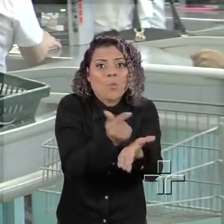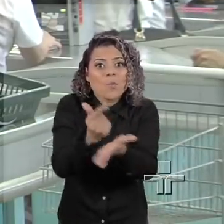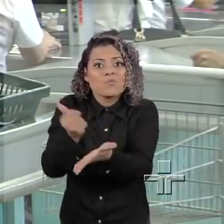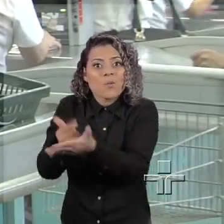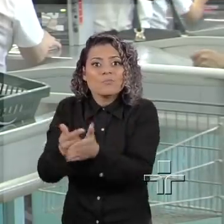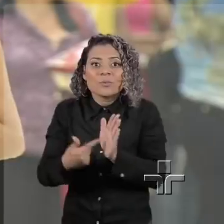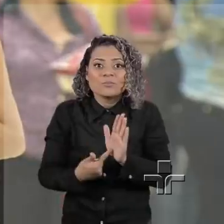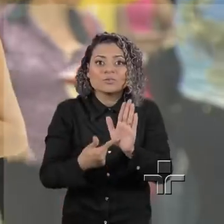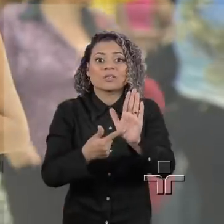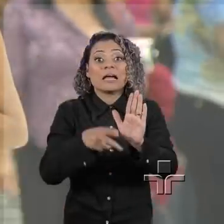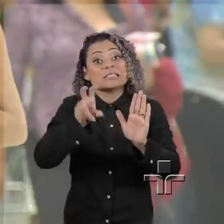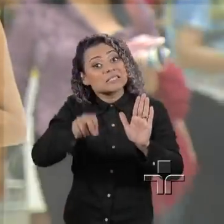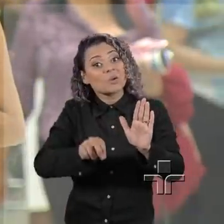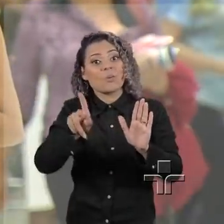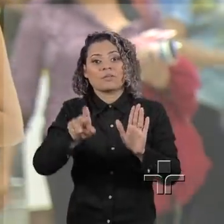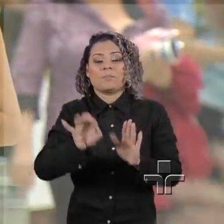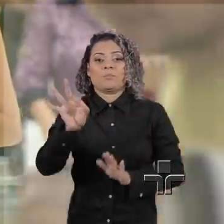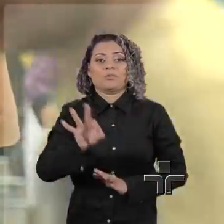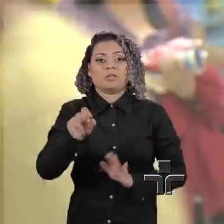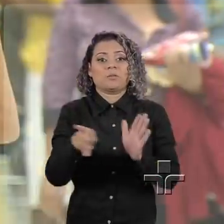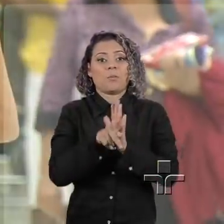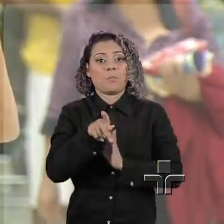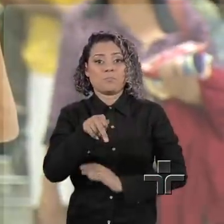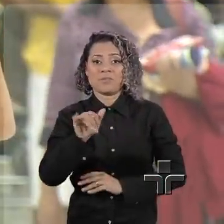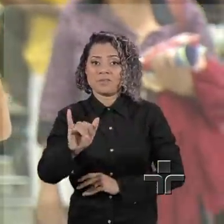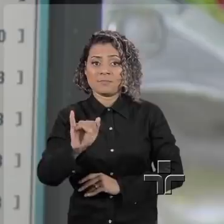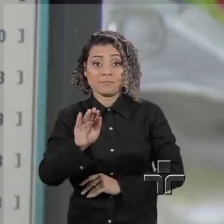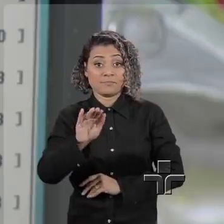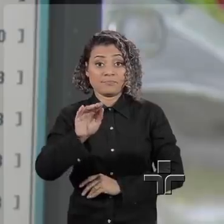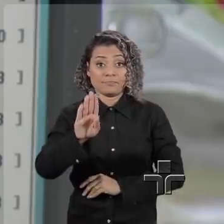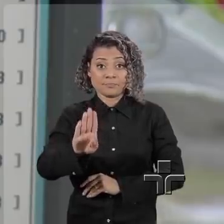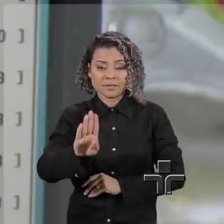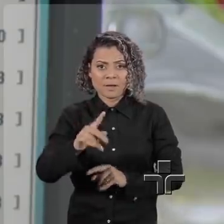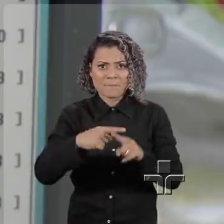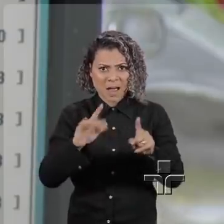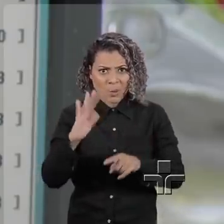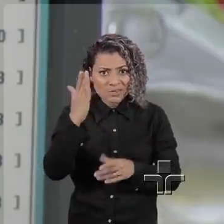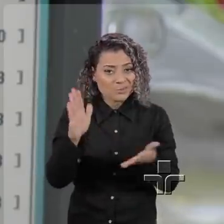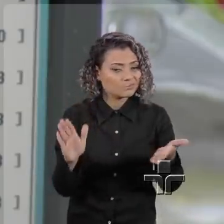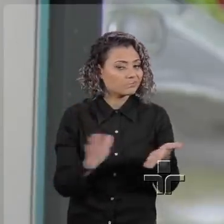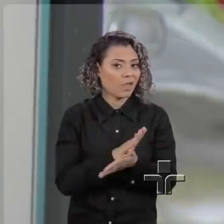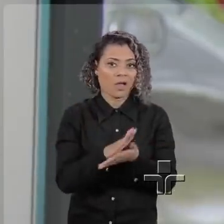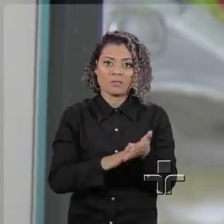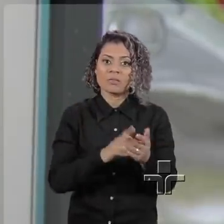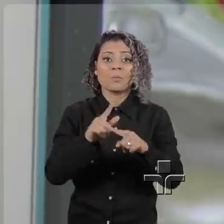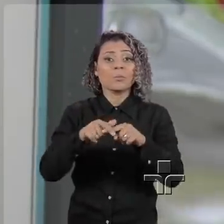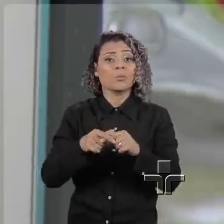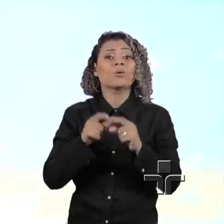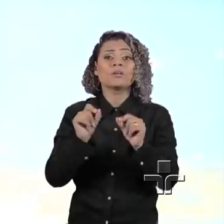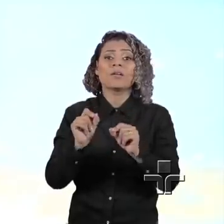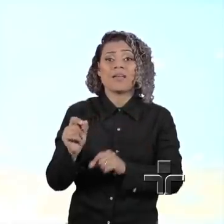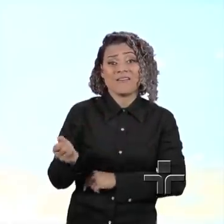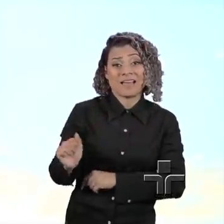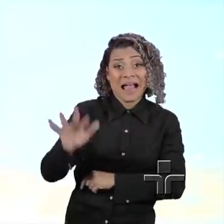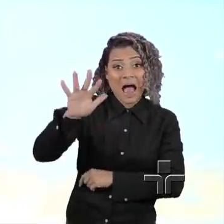representa mais da metade do PIB, o que não aconteceu, nem mesmo com a inflação dentro da meta do Banco